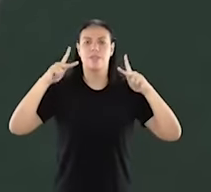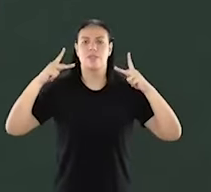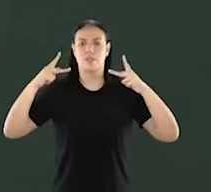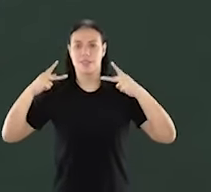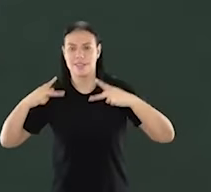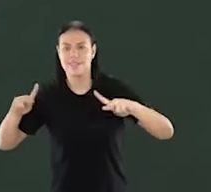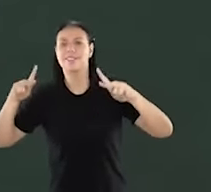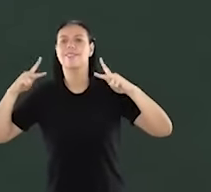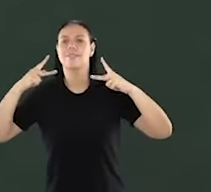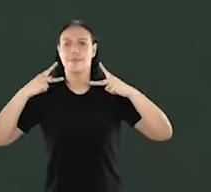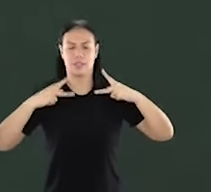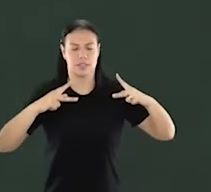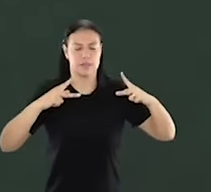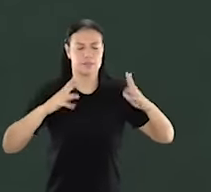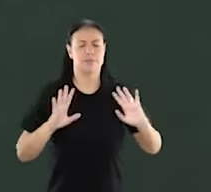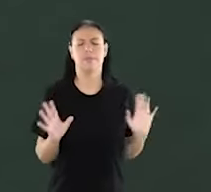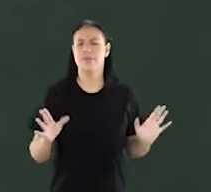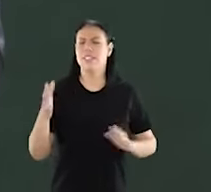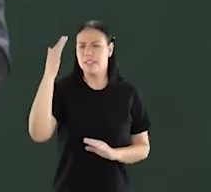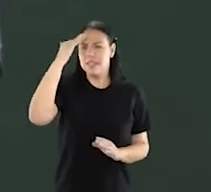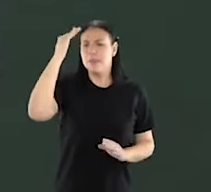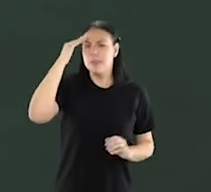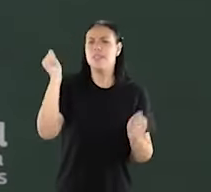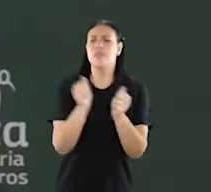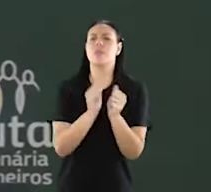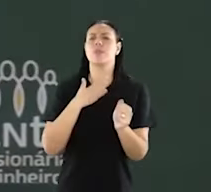pregando. Agora, pense comigo nessa cena.